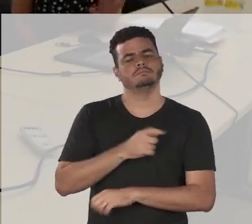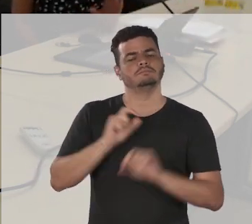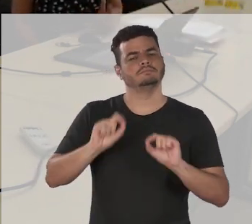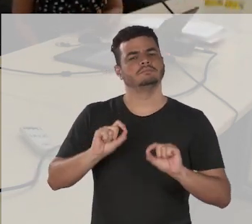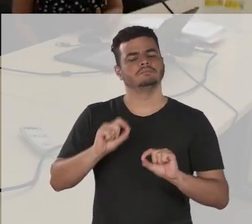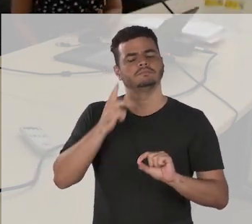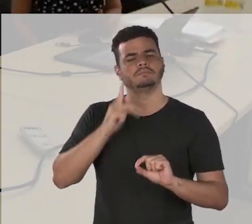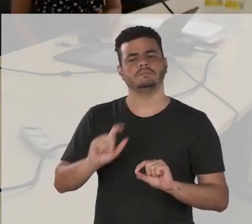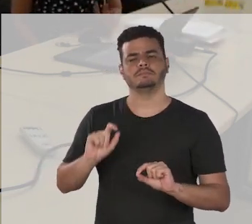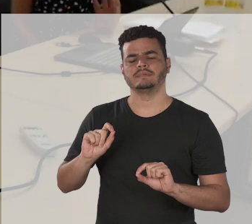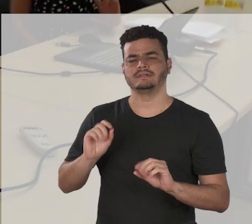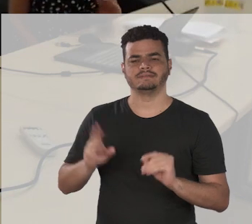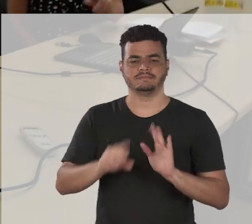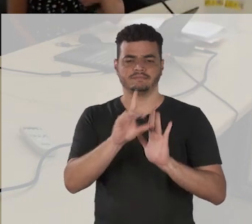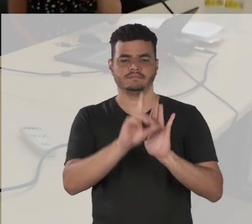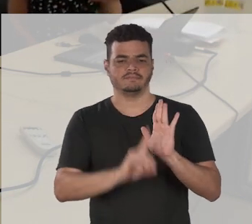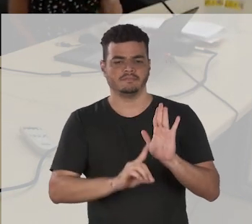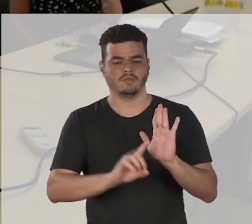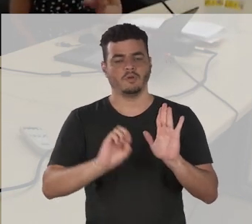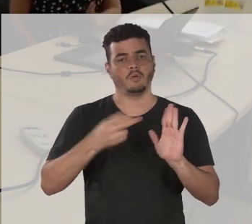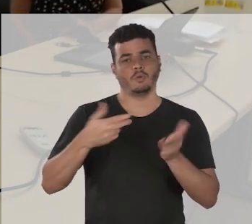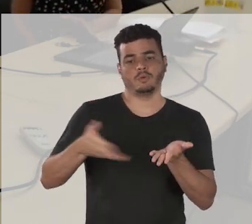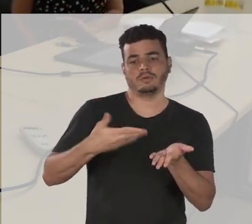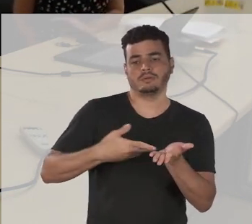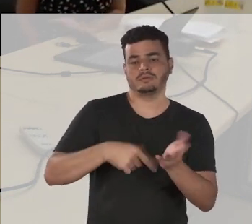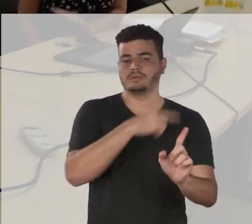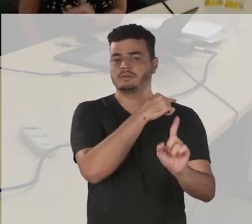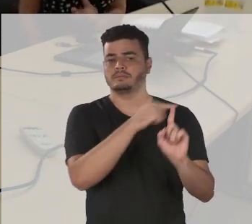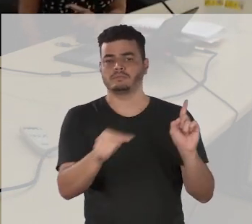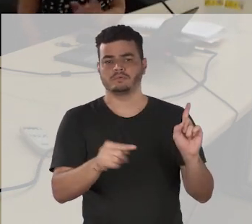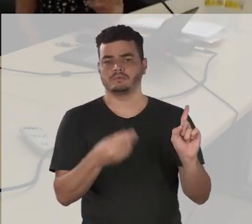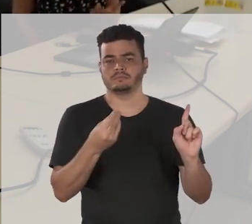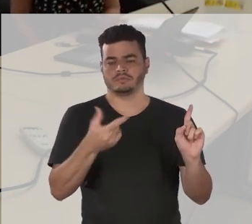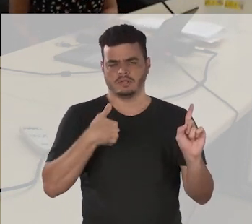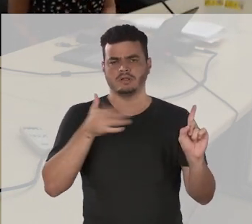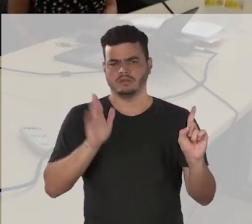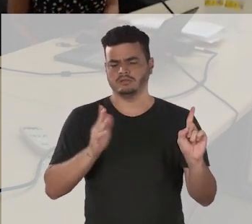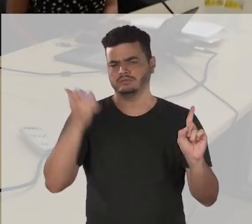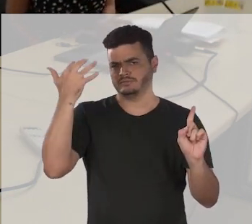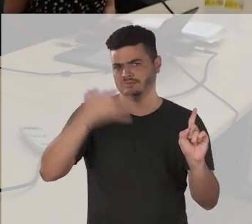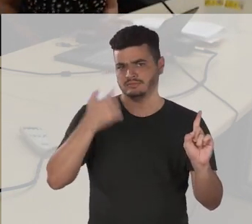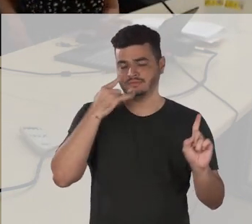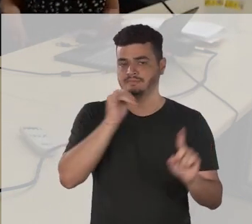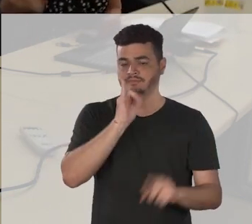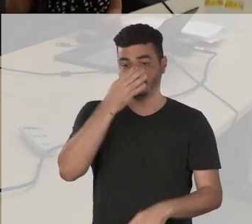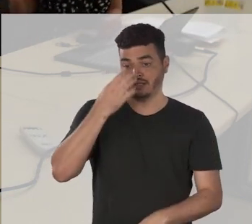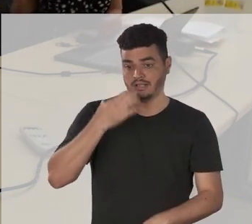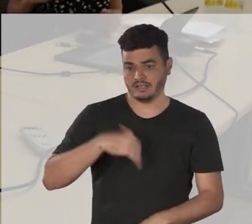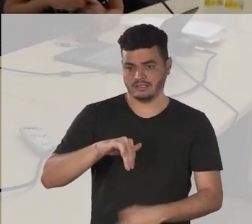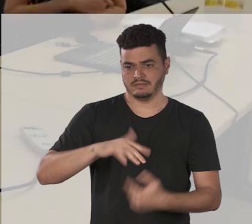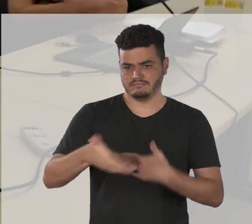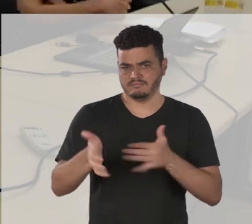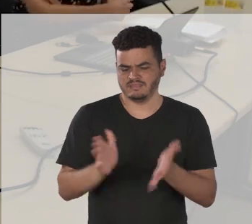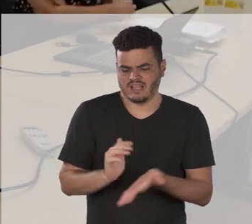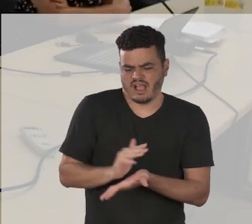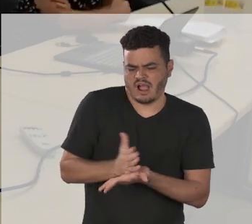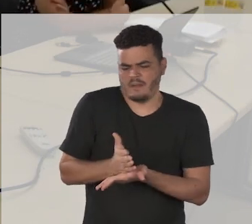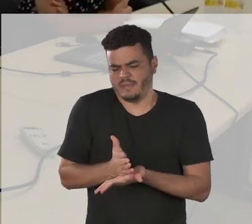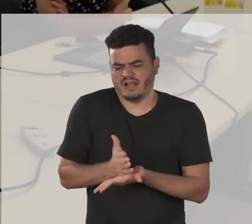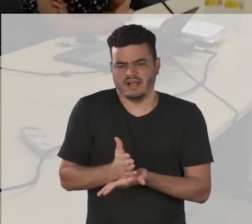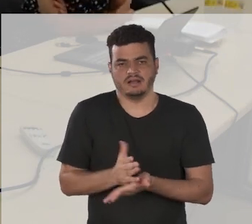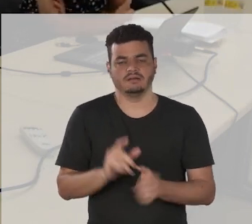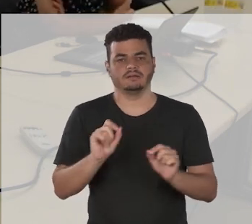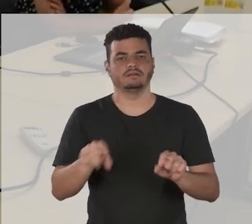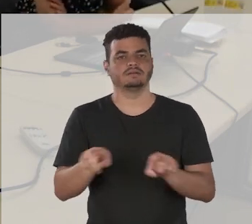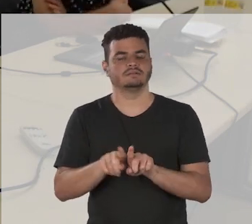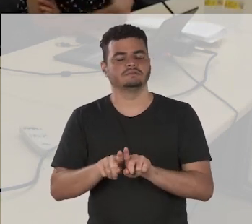científica, mas não parece buscar bom, os decretos proibiram isso, os livros infantis, que eu já tinha mencionado, O Elefante Ocupa